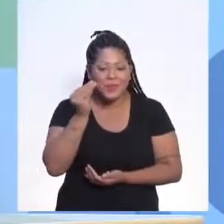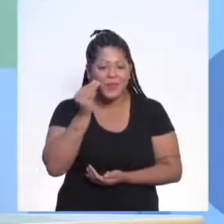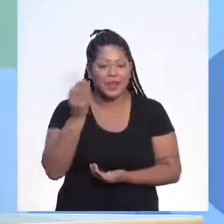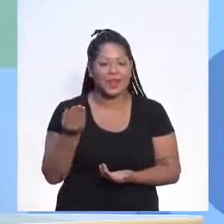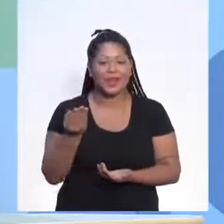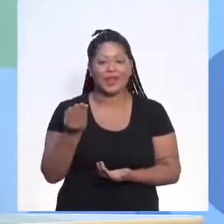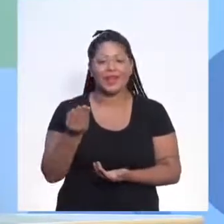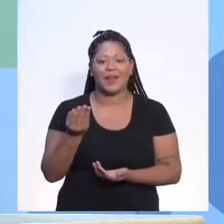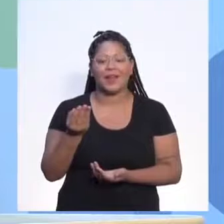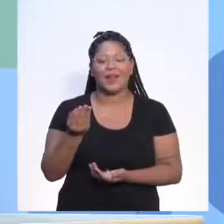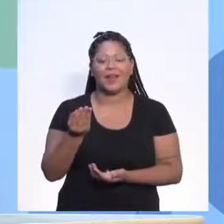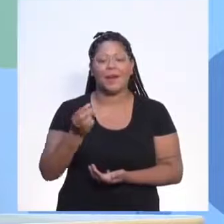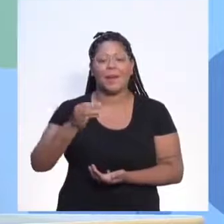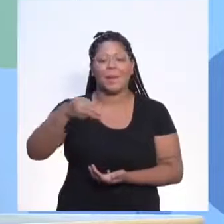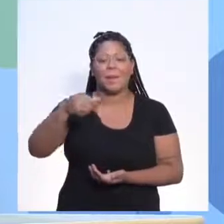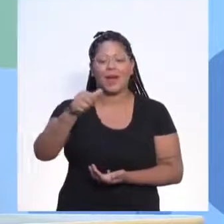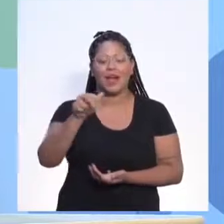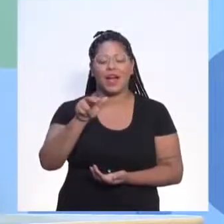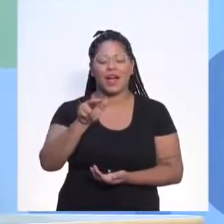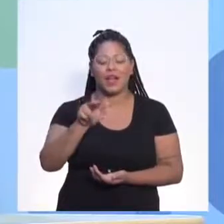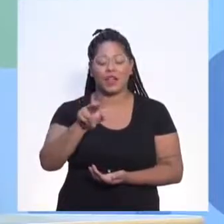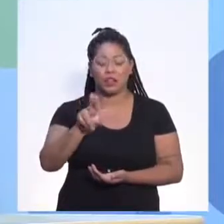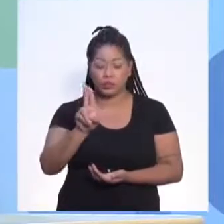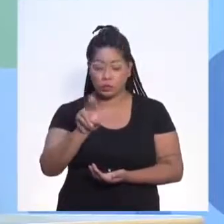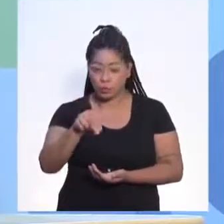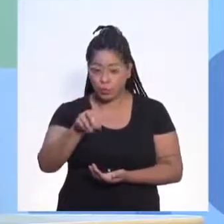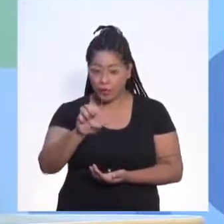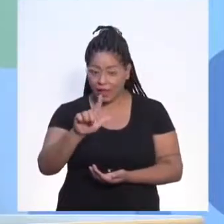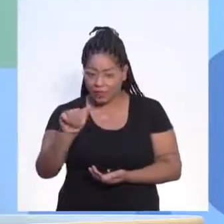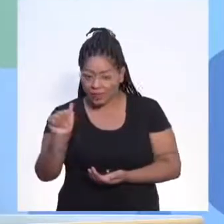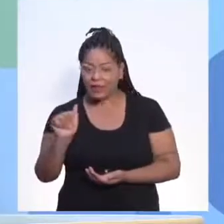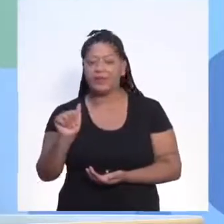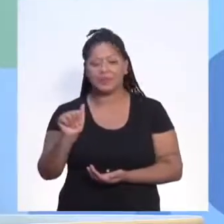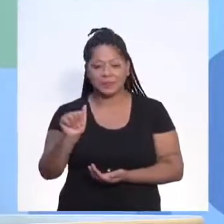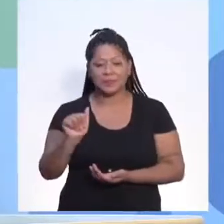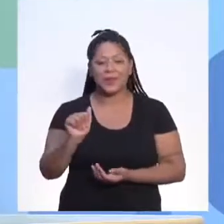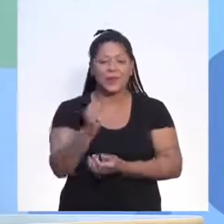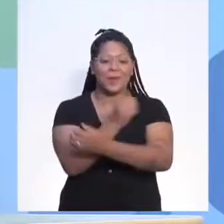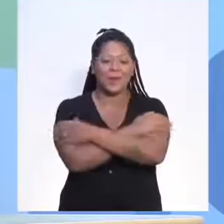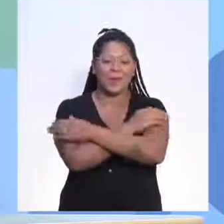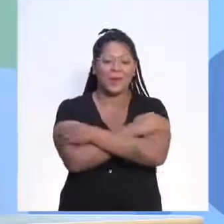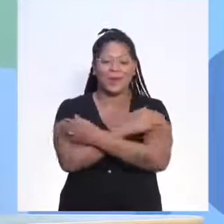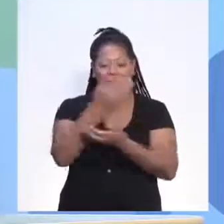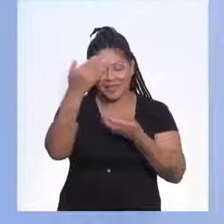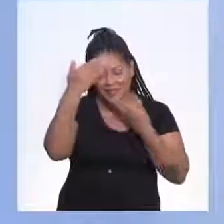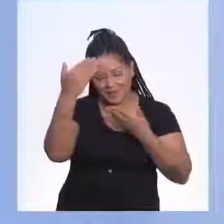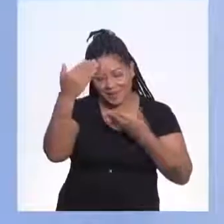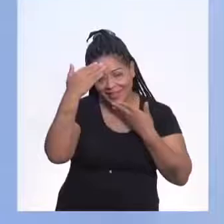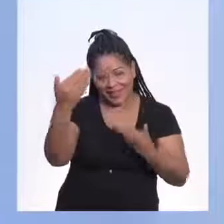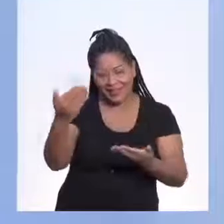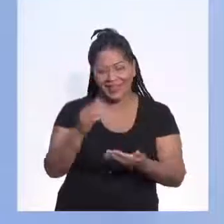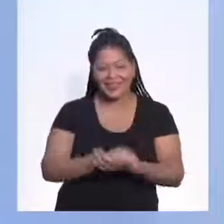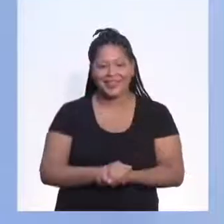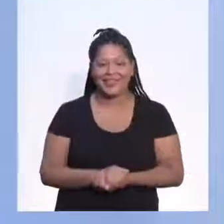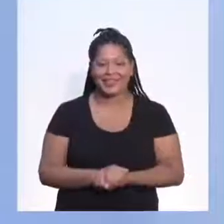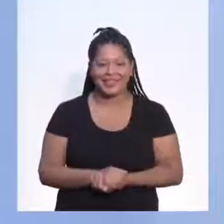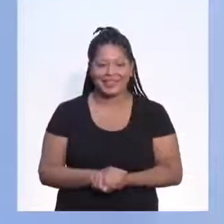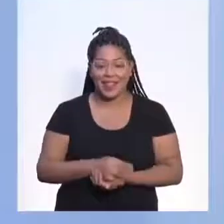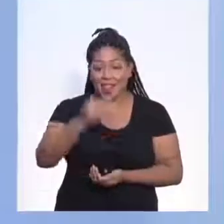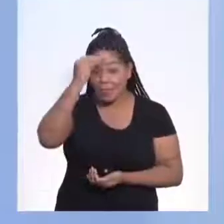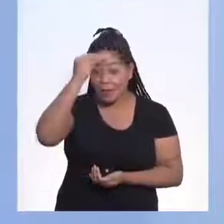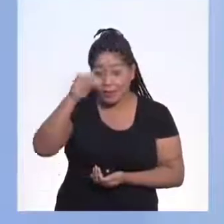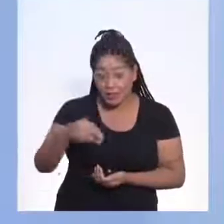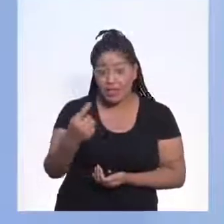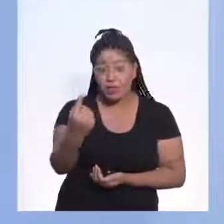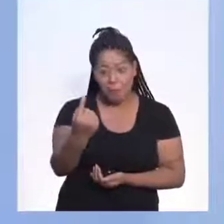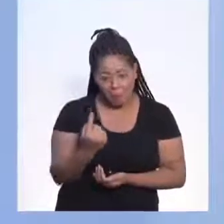grande abraço para você, gostamos muito. Não desista de conversar com a gente. Muito obrigado. Muito obrigada, muito importante isso, Nossa, professor.